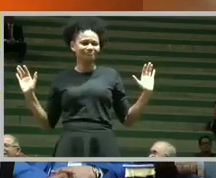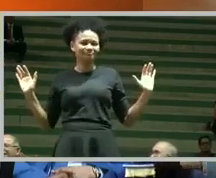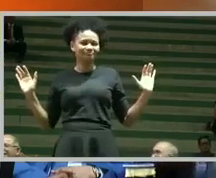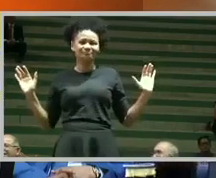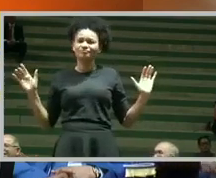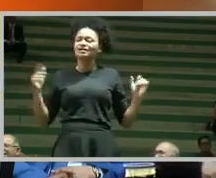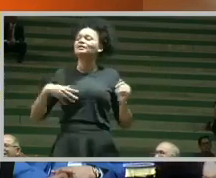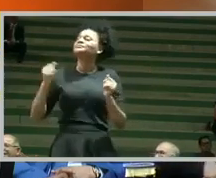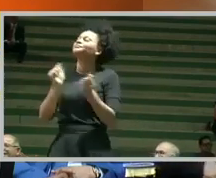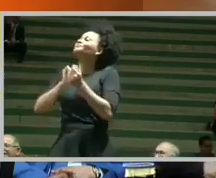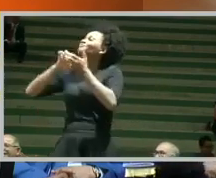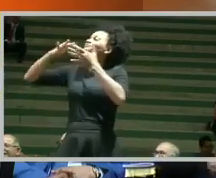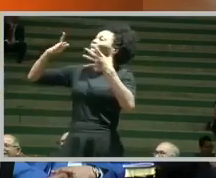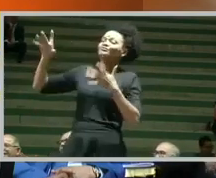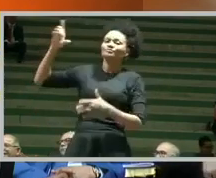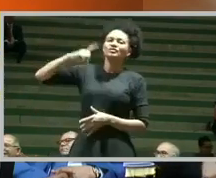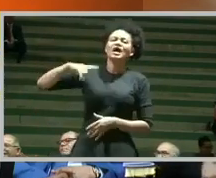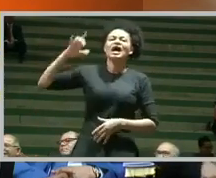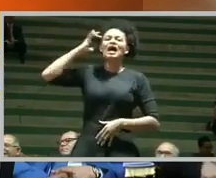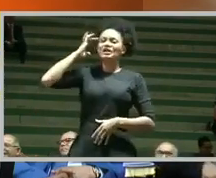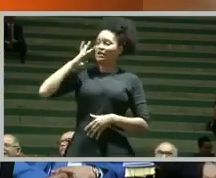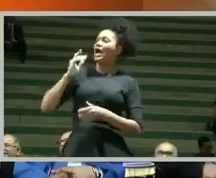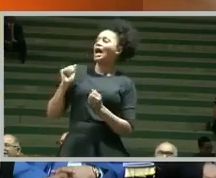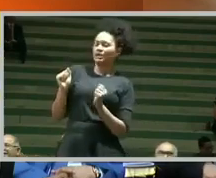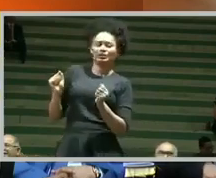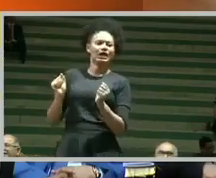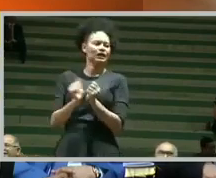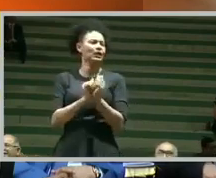Aí dá glória a Deus quem acha que tem que dar glória a Deus.